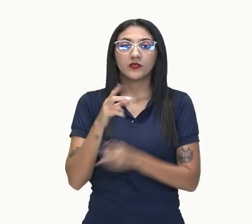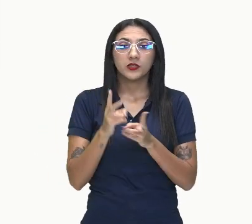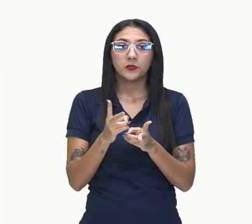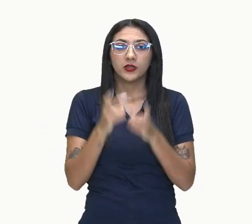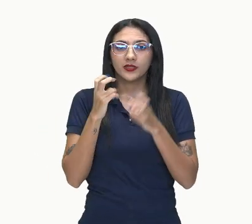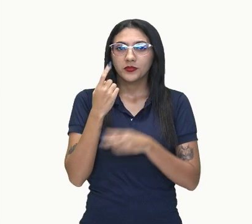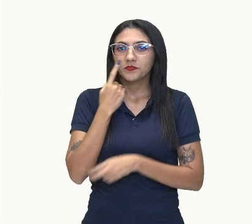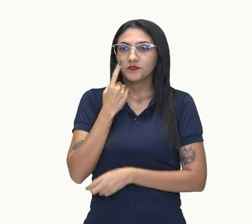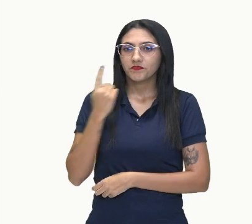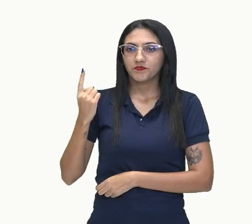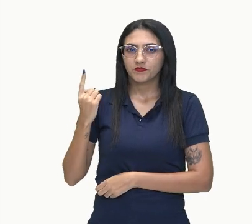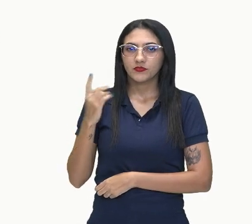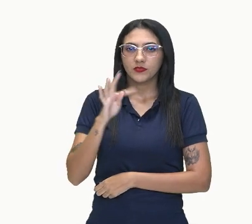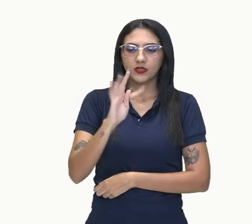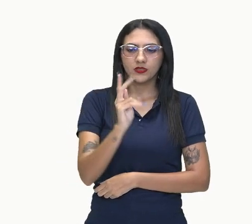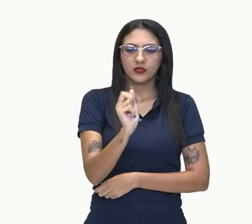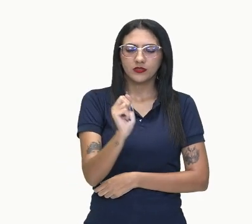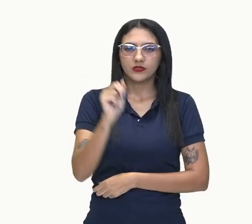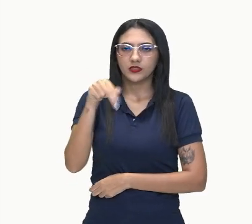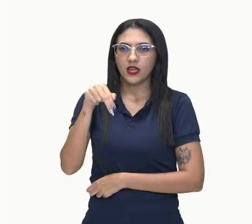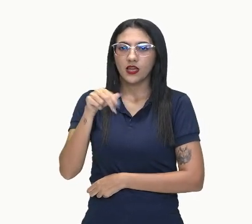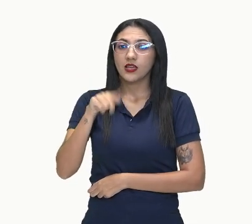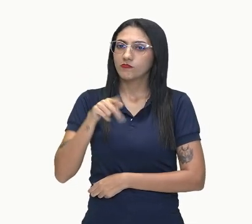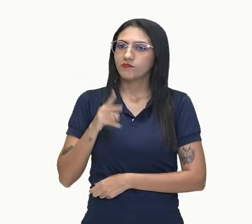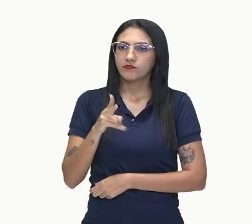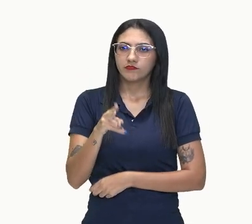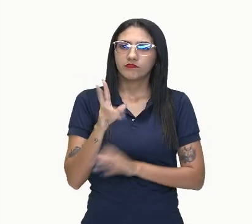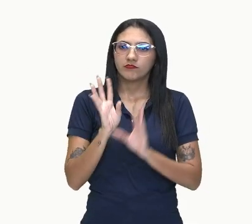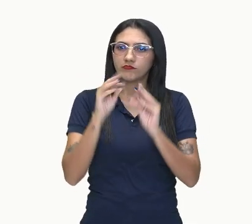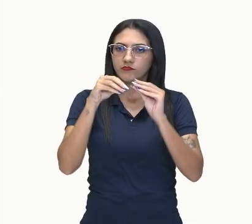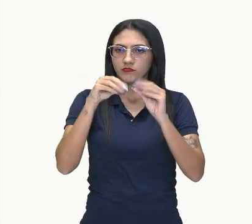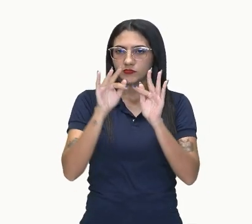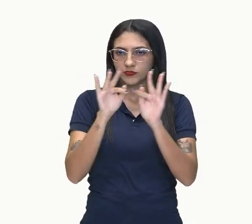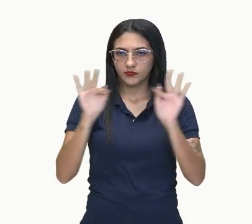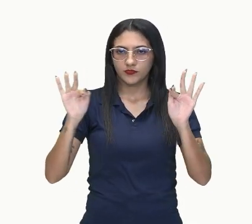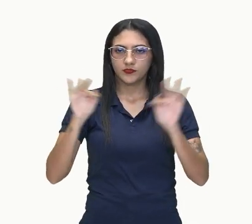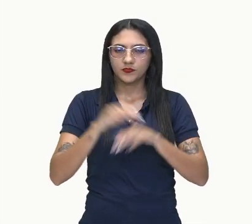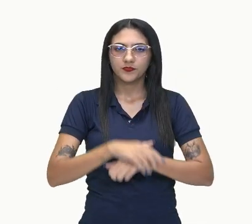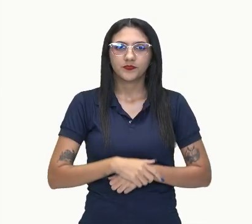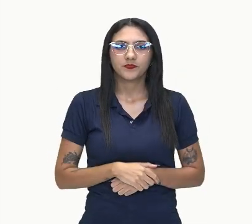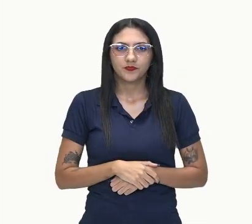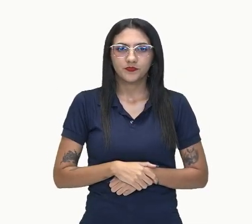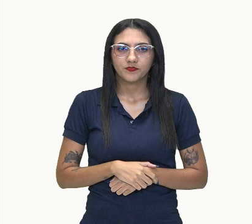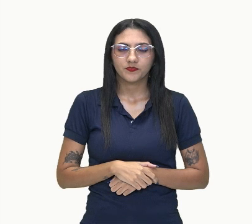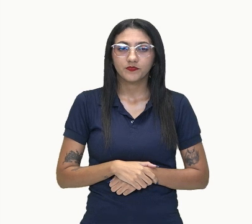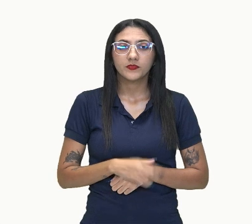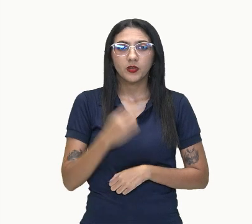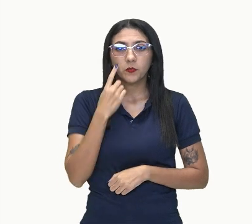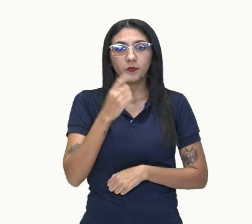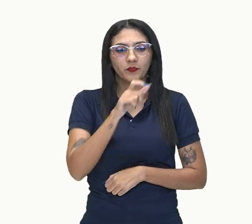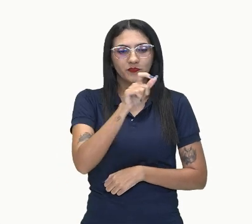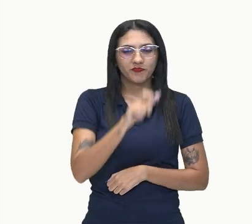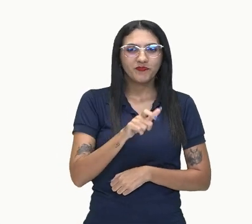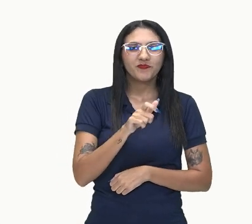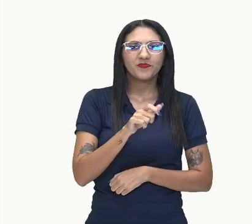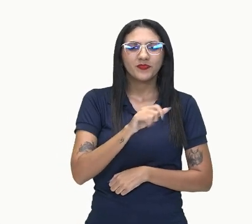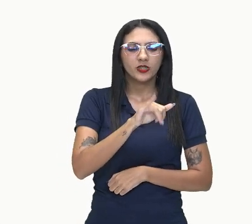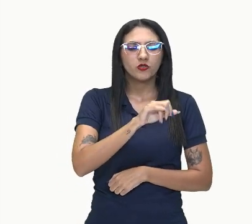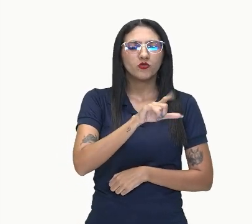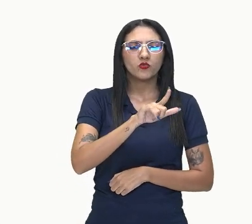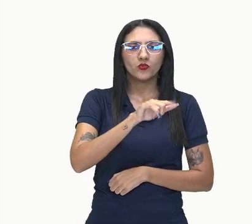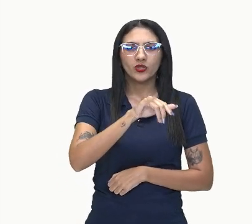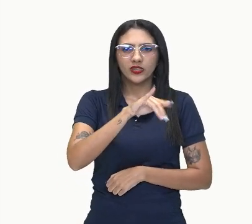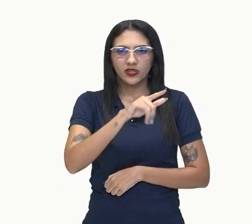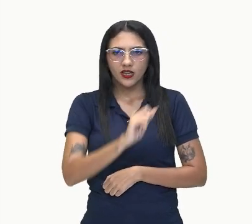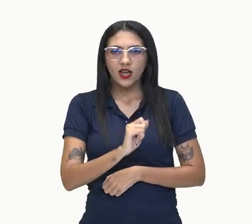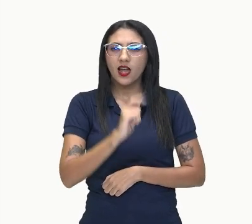than, ele sempre vai continuar, ok? Olha aí nos dois exemplos. Ou seja, Júlia é mais